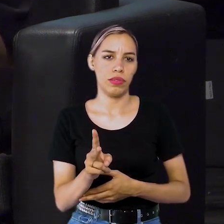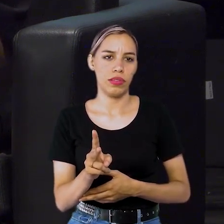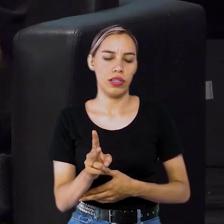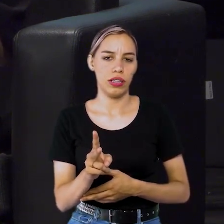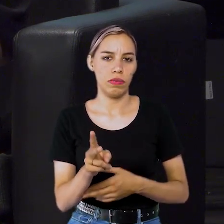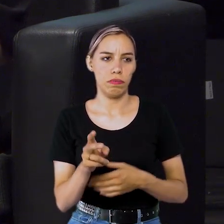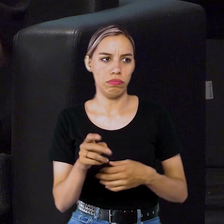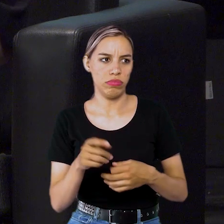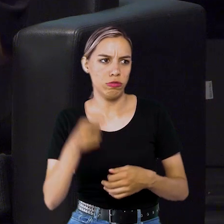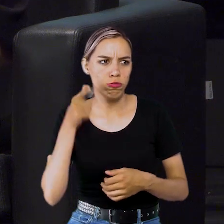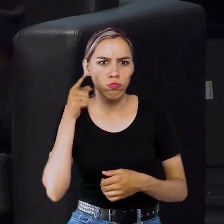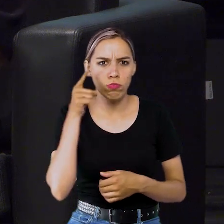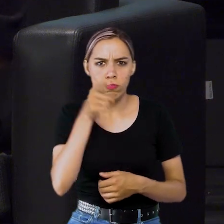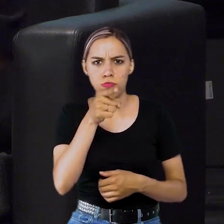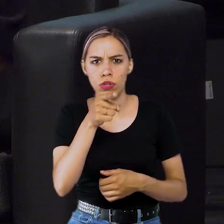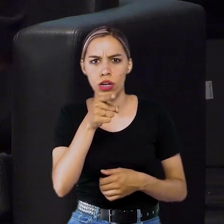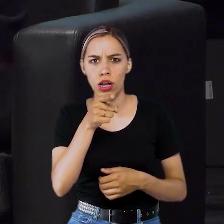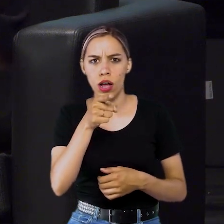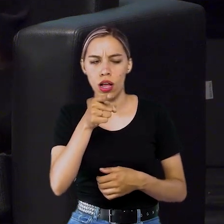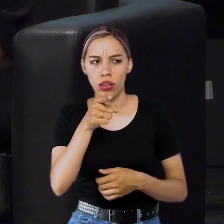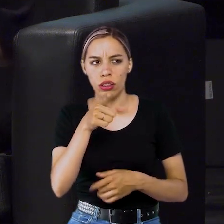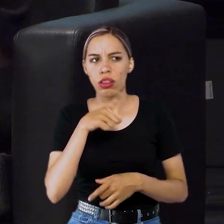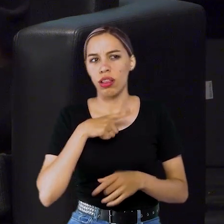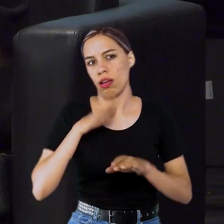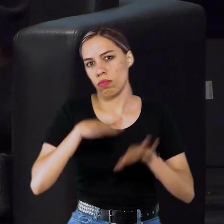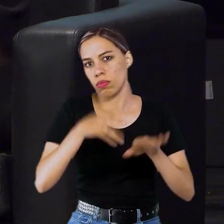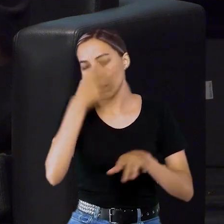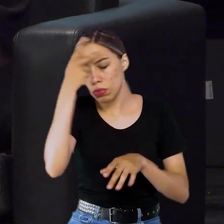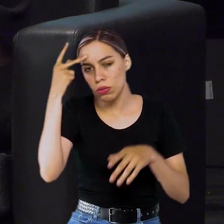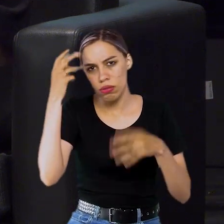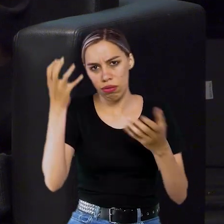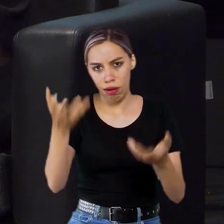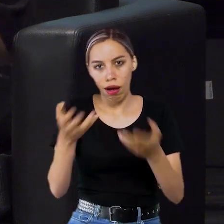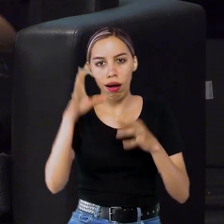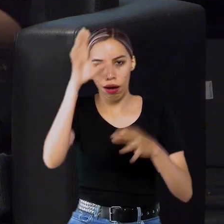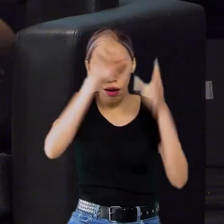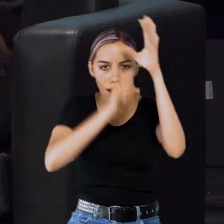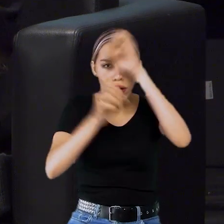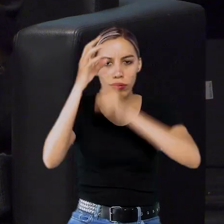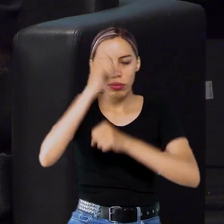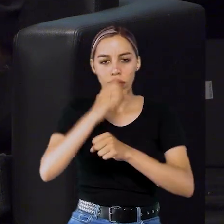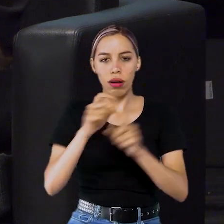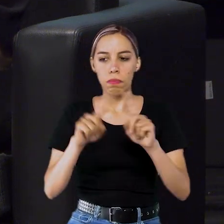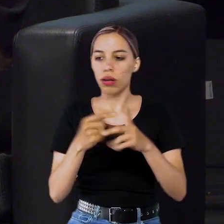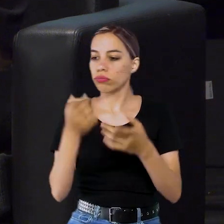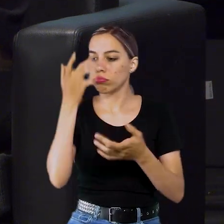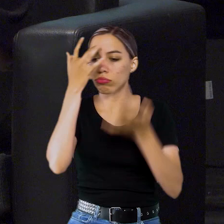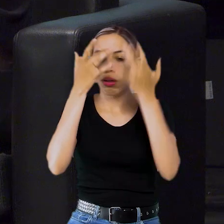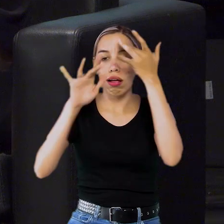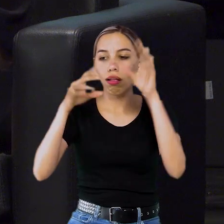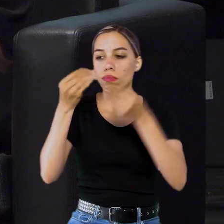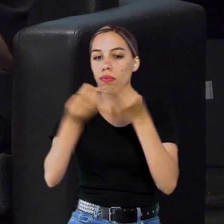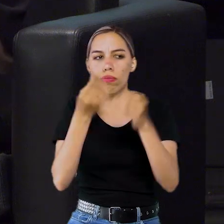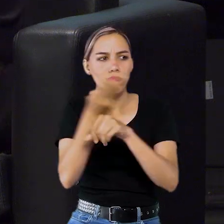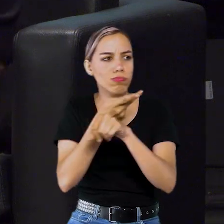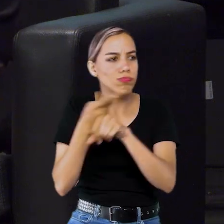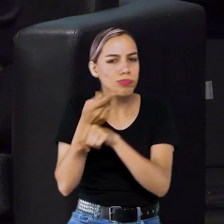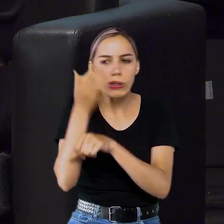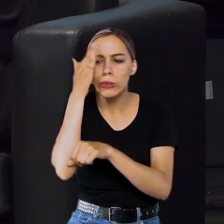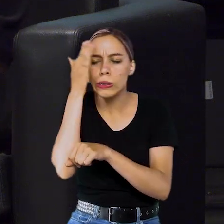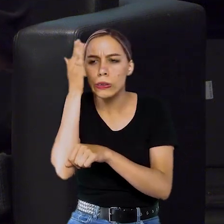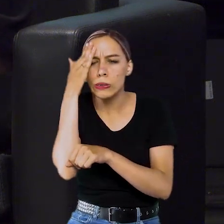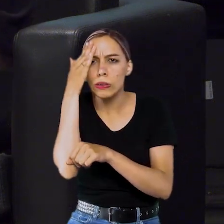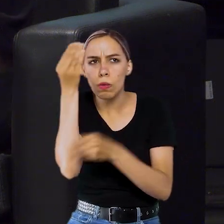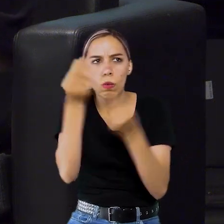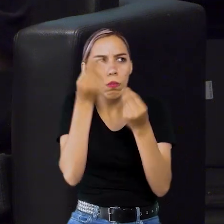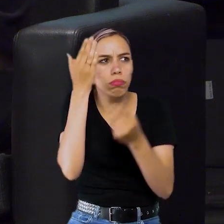na cara. Tem pessoas que querem aprender, né? E não sabem, muitas vezes, como procurar. Como que eu vou saber